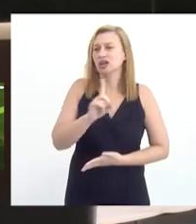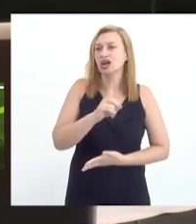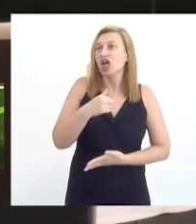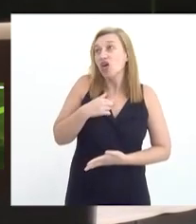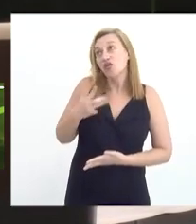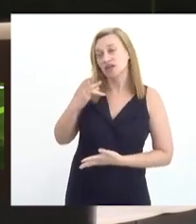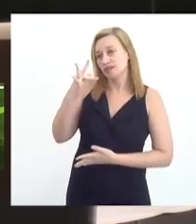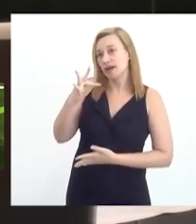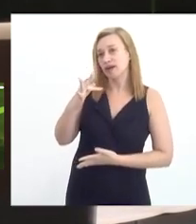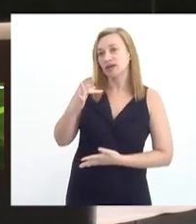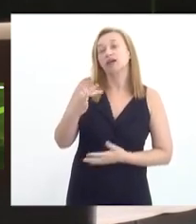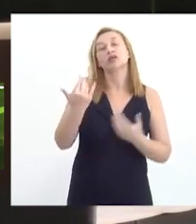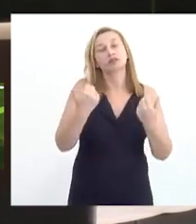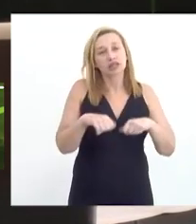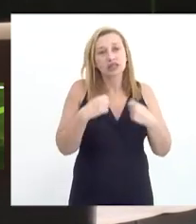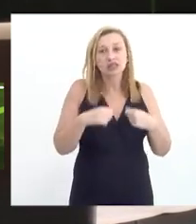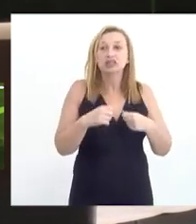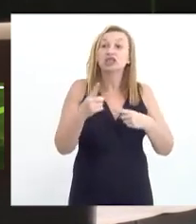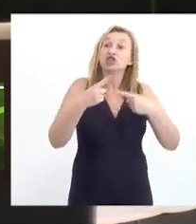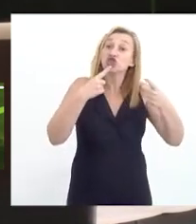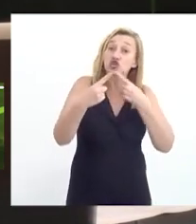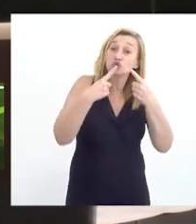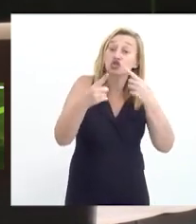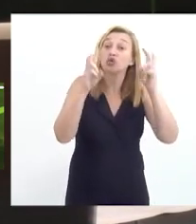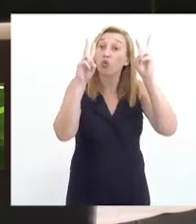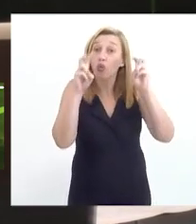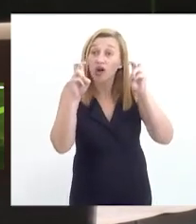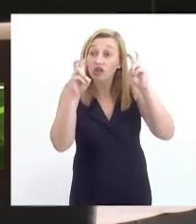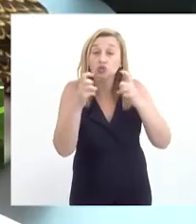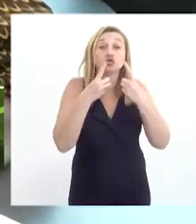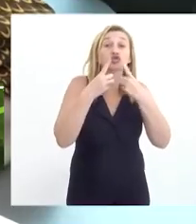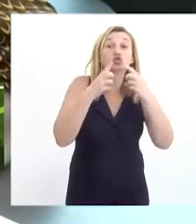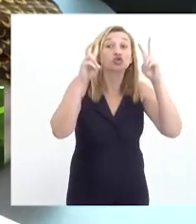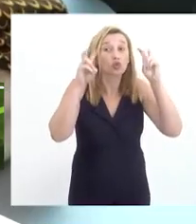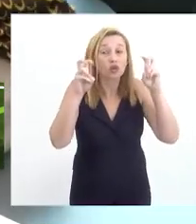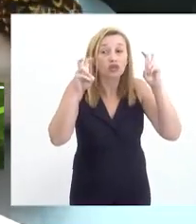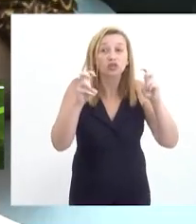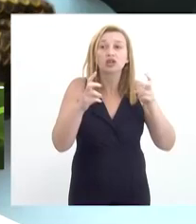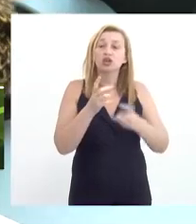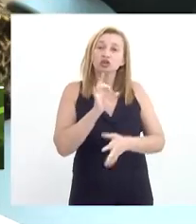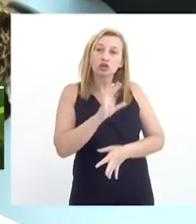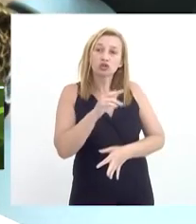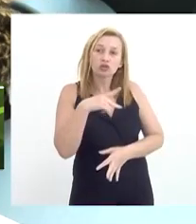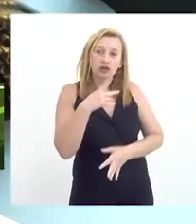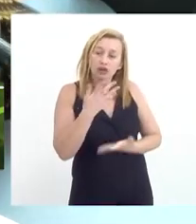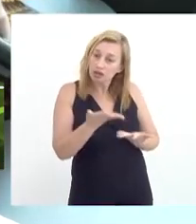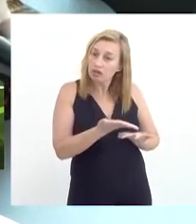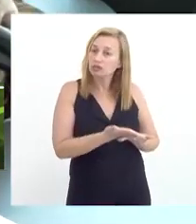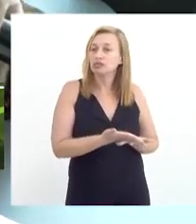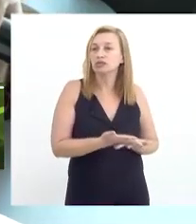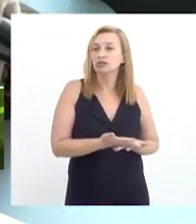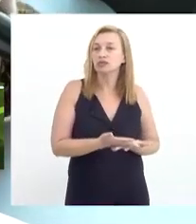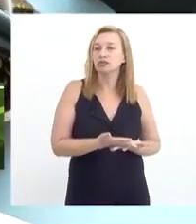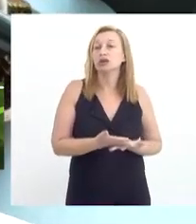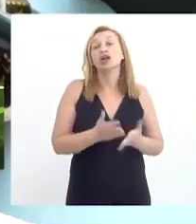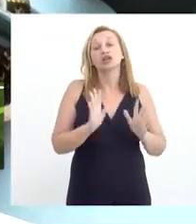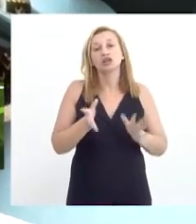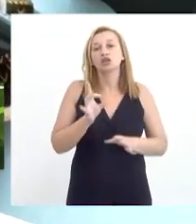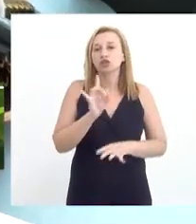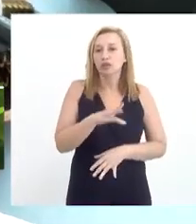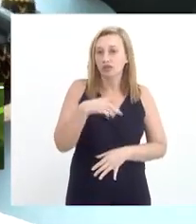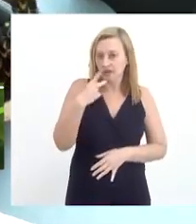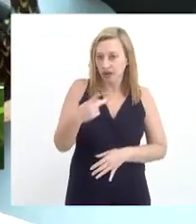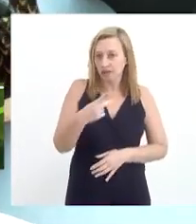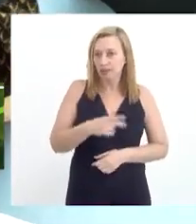por favor Que a gente possa Discutir a matéria Por favor Mas é a matéria Eu só estou ilustrando Então só para dizer o